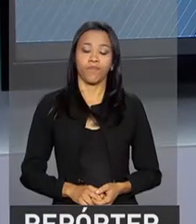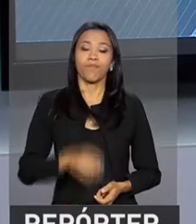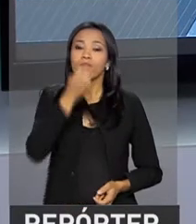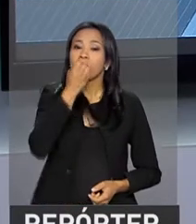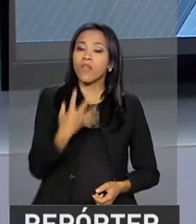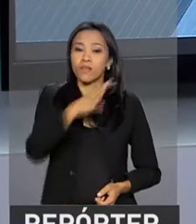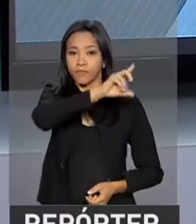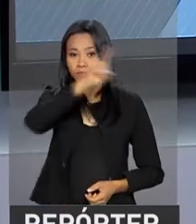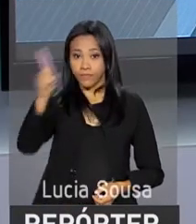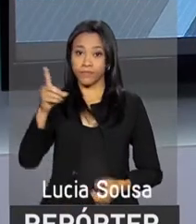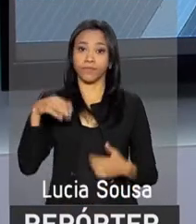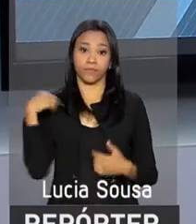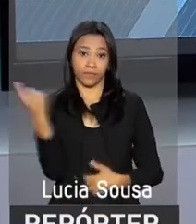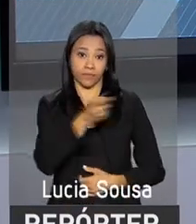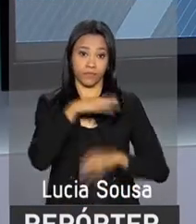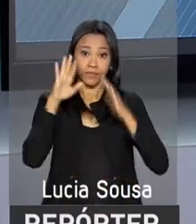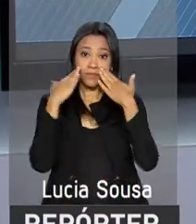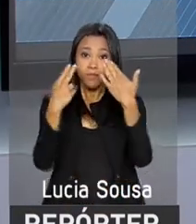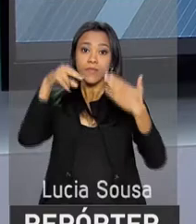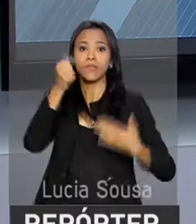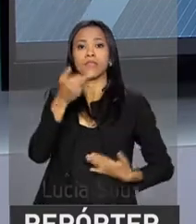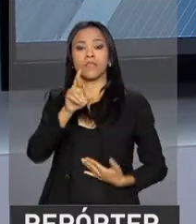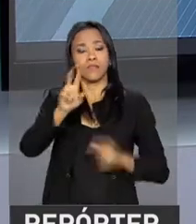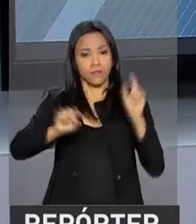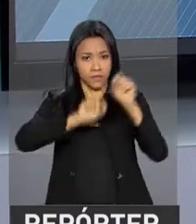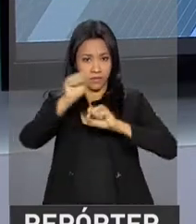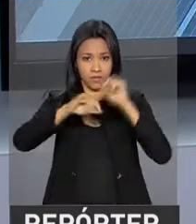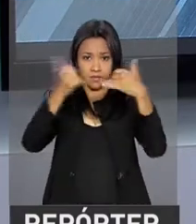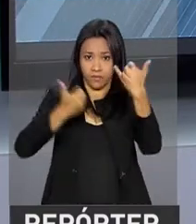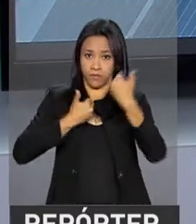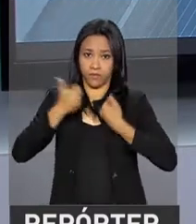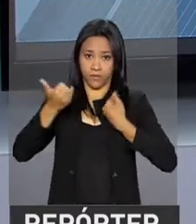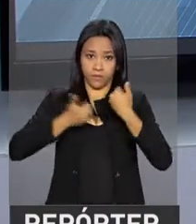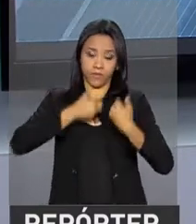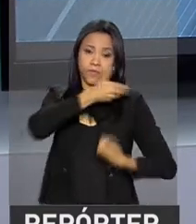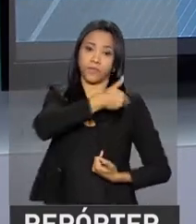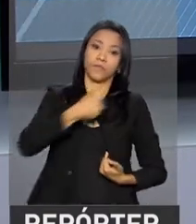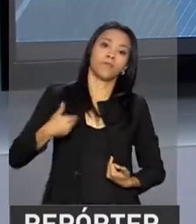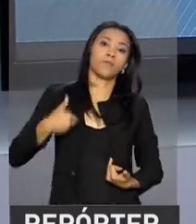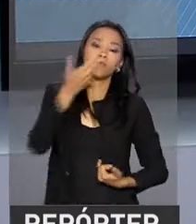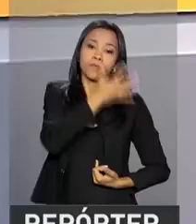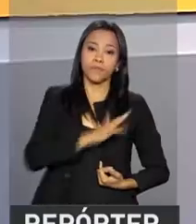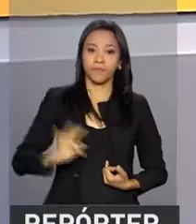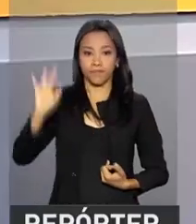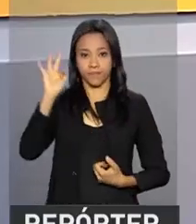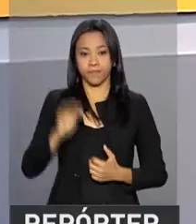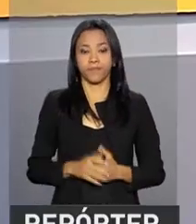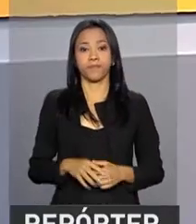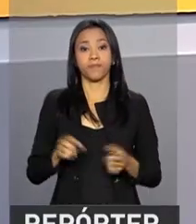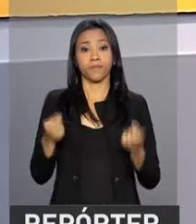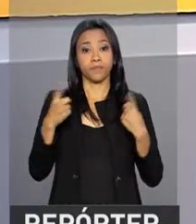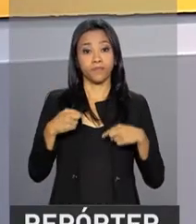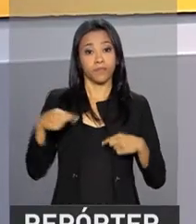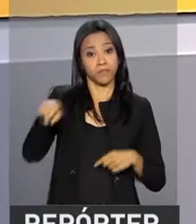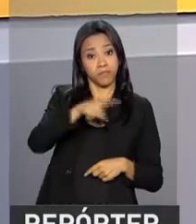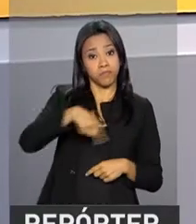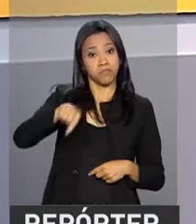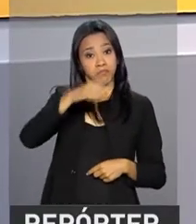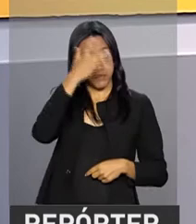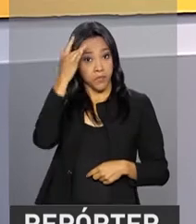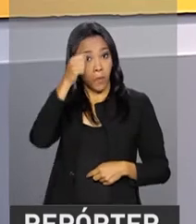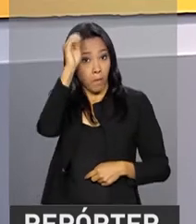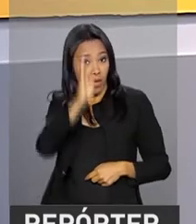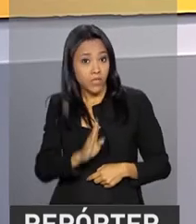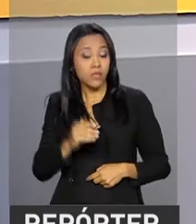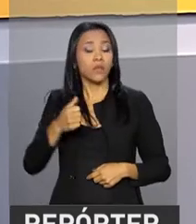Olá, bom dia. Estamos de volta com o repórter NBR e as notícias do governo federal. Os brasileiros que estão